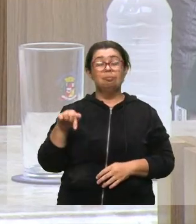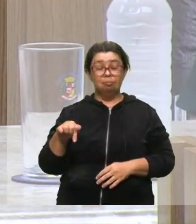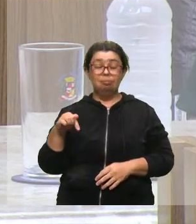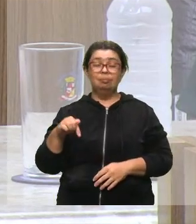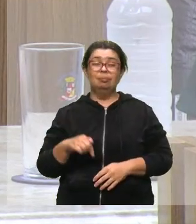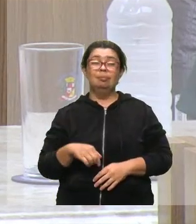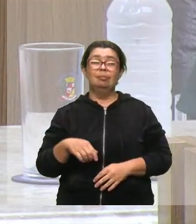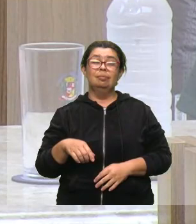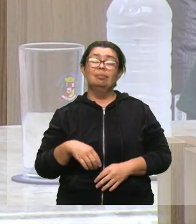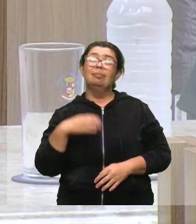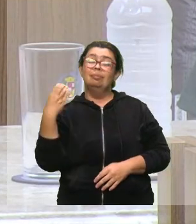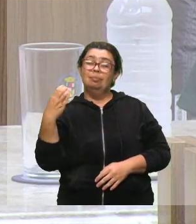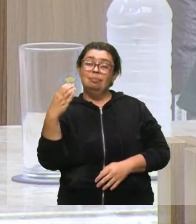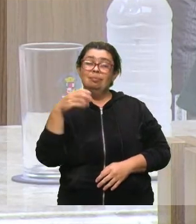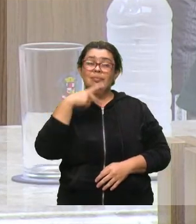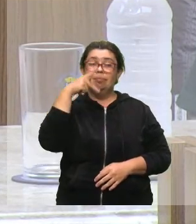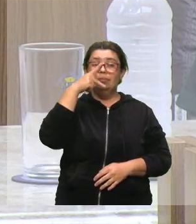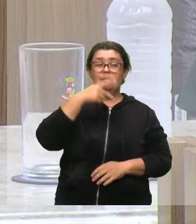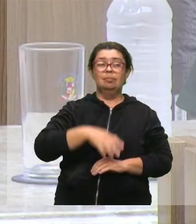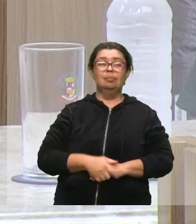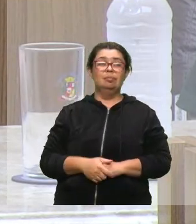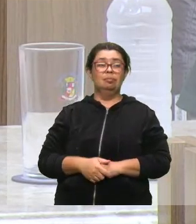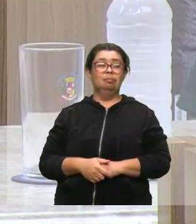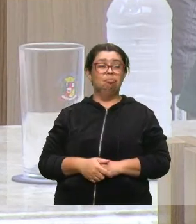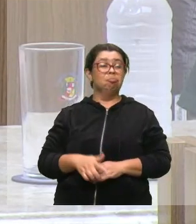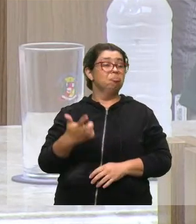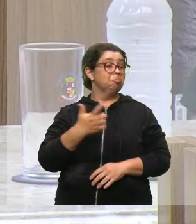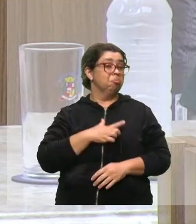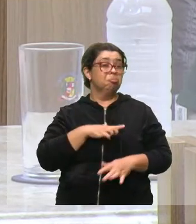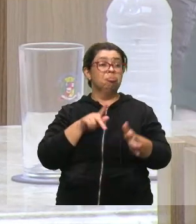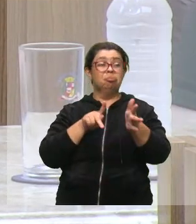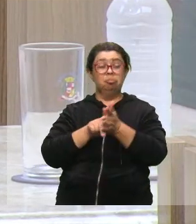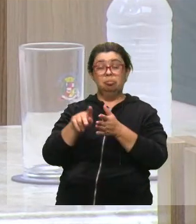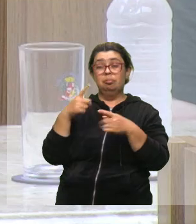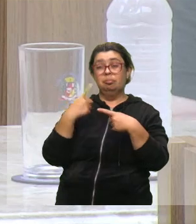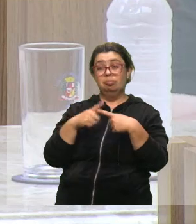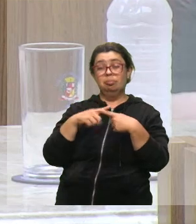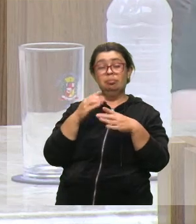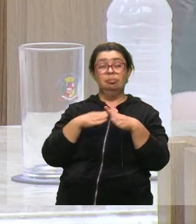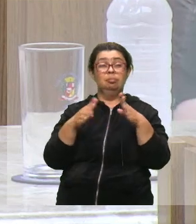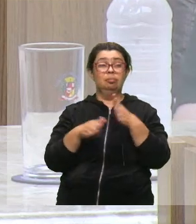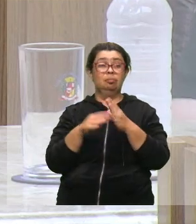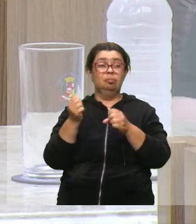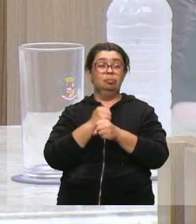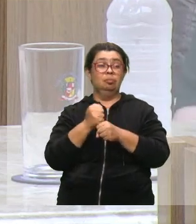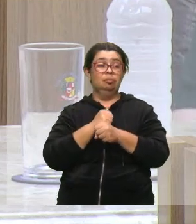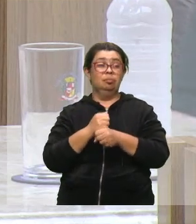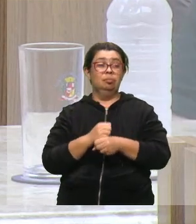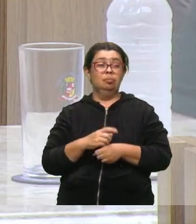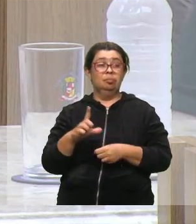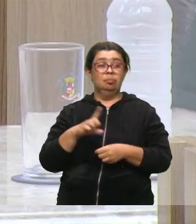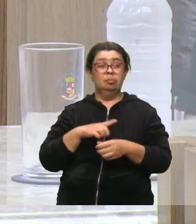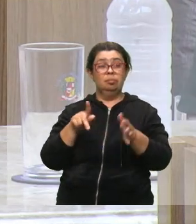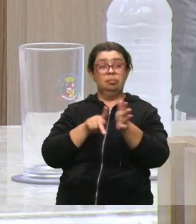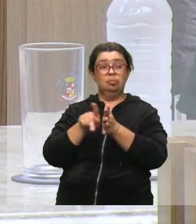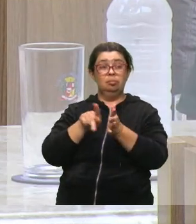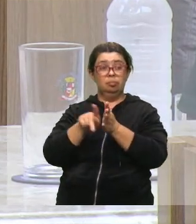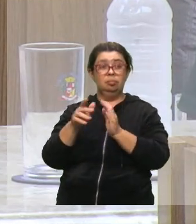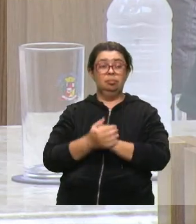tinha para dizer. Não tenho perguntas, porque todo ano eu venho com as perguntas que eu pego